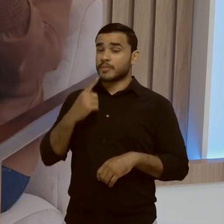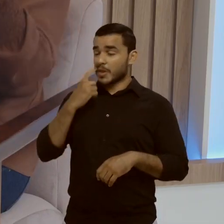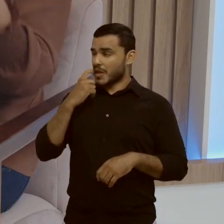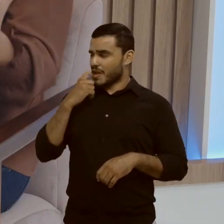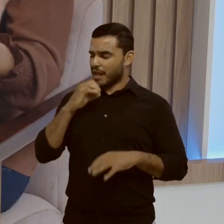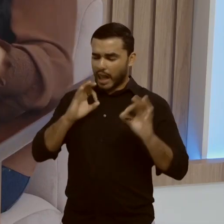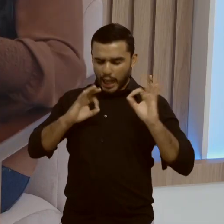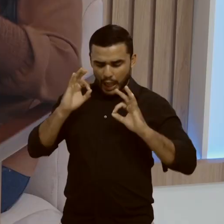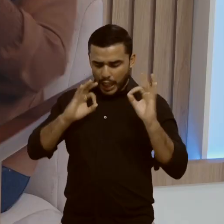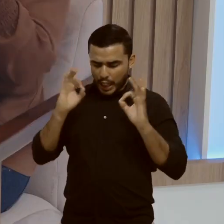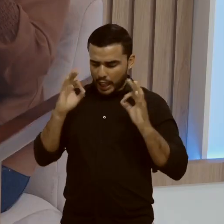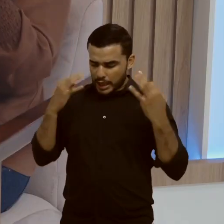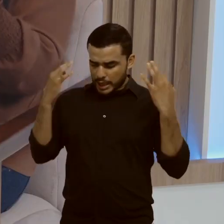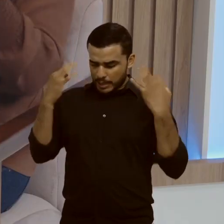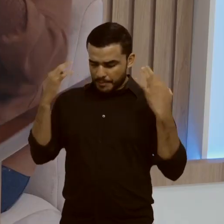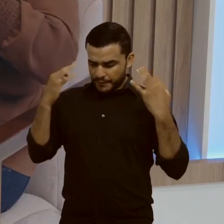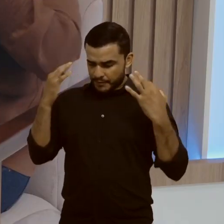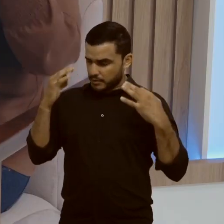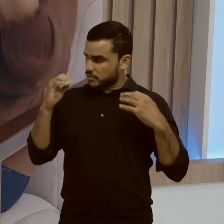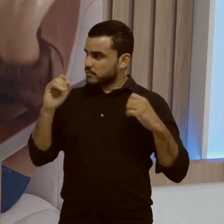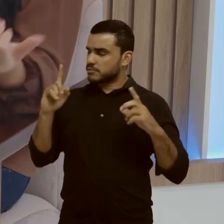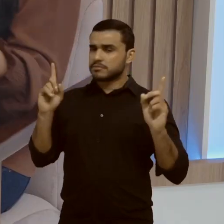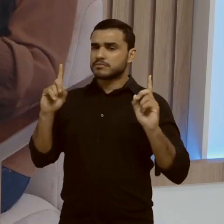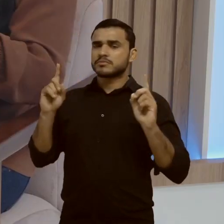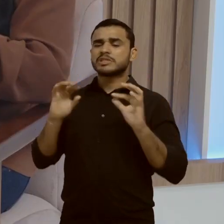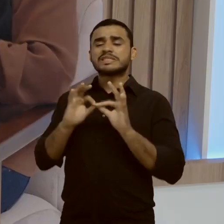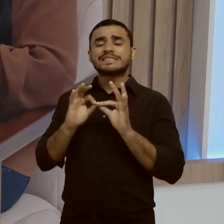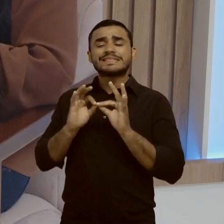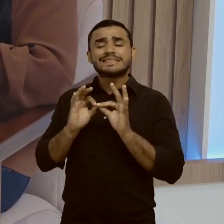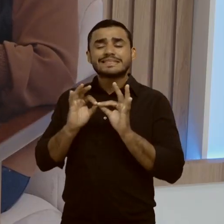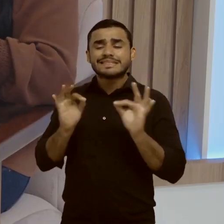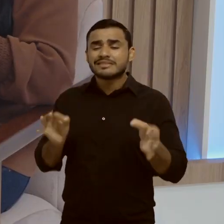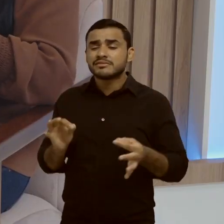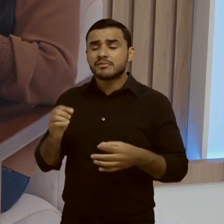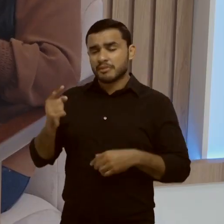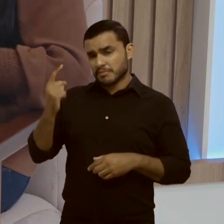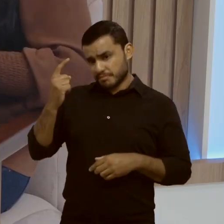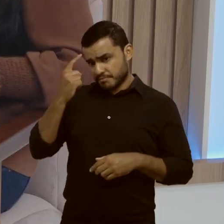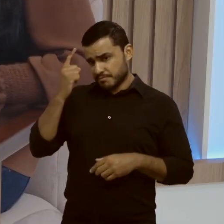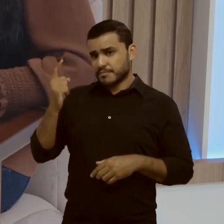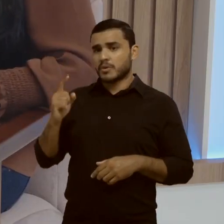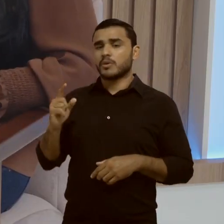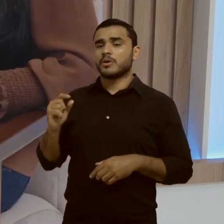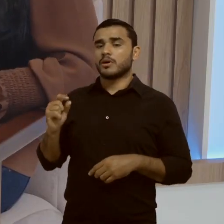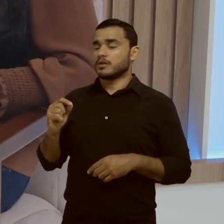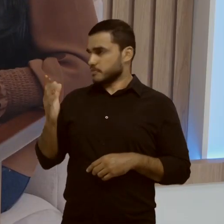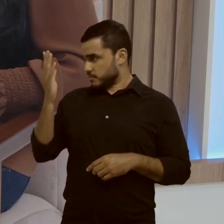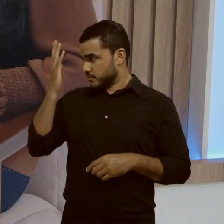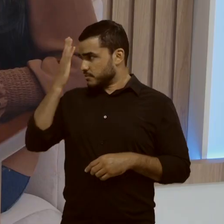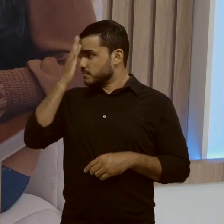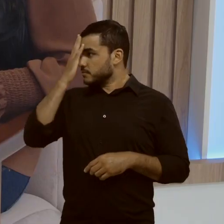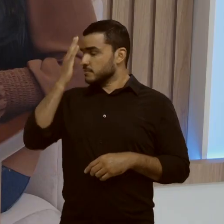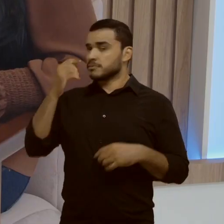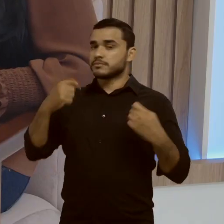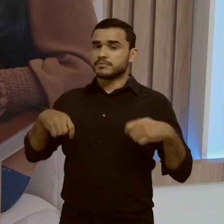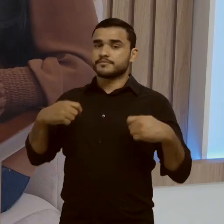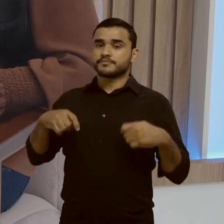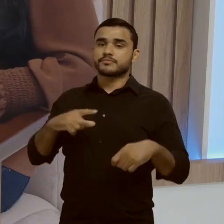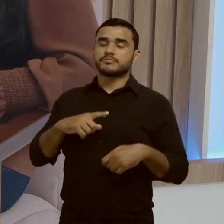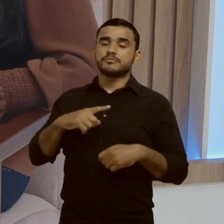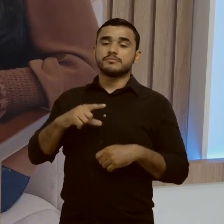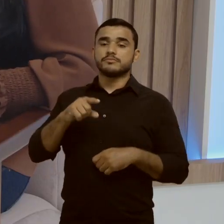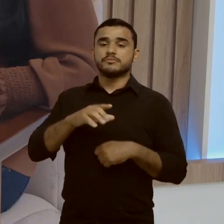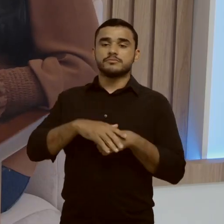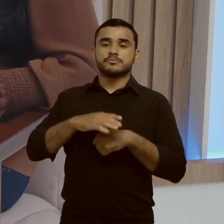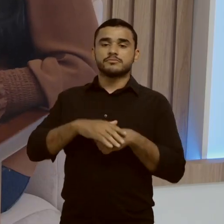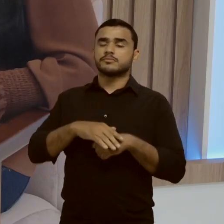preparado, ser tão programado. Algumas famílias se cobram muito, mas eu não consigo, não tenho criatividade. Mas o mínimo que vocês puderem fazer, dar essa atenção, tempo